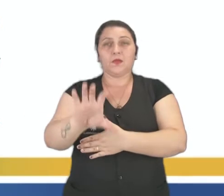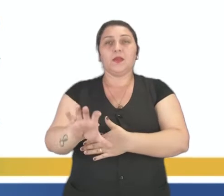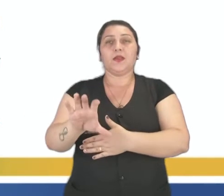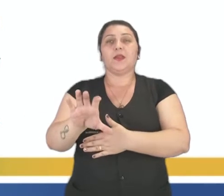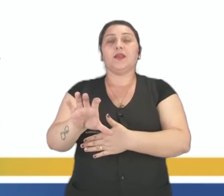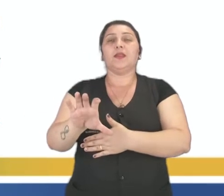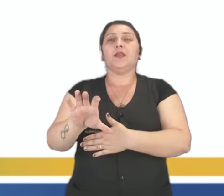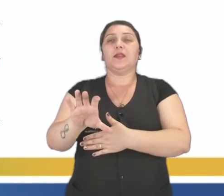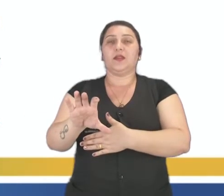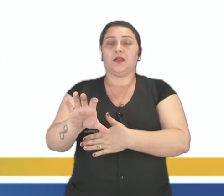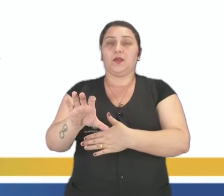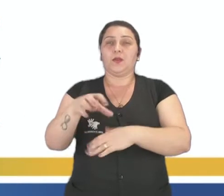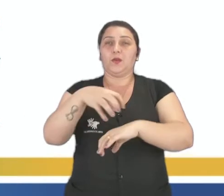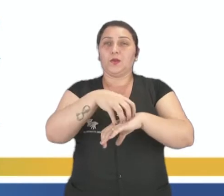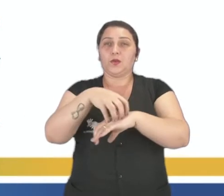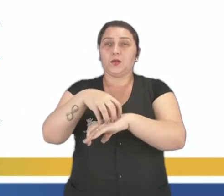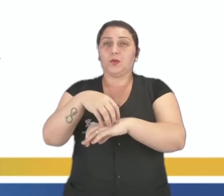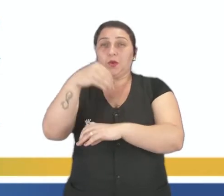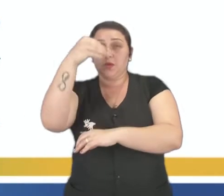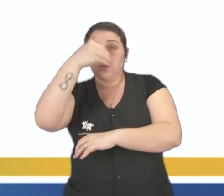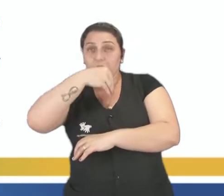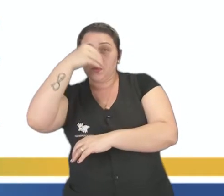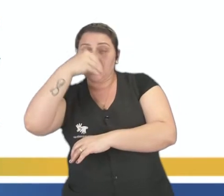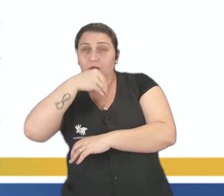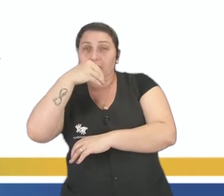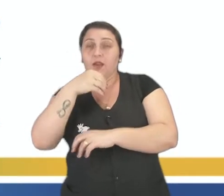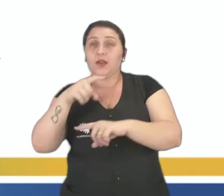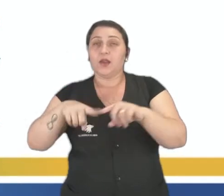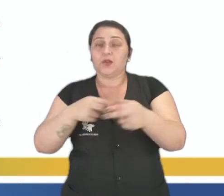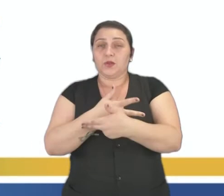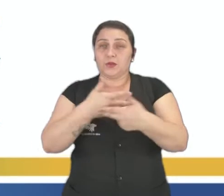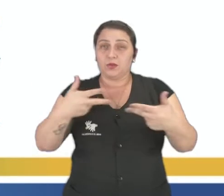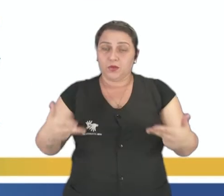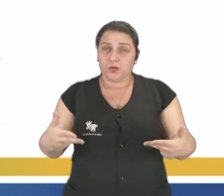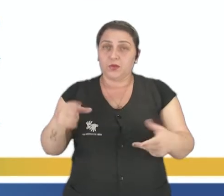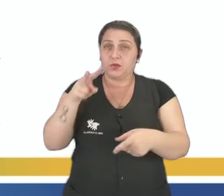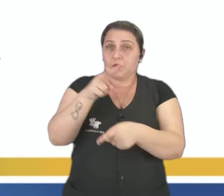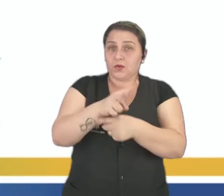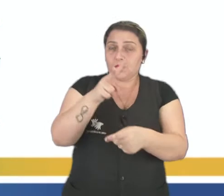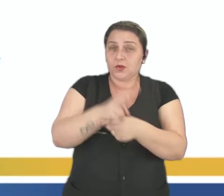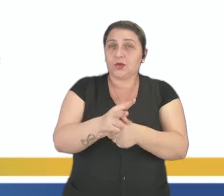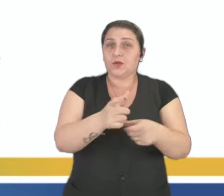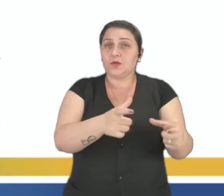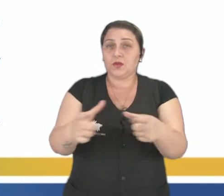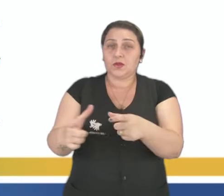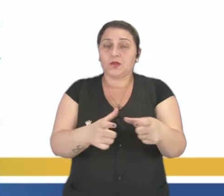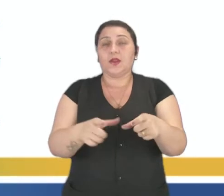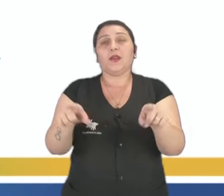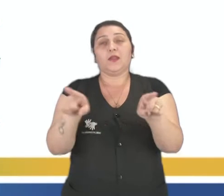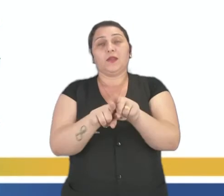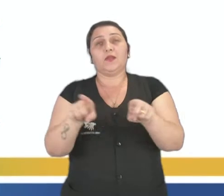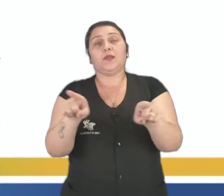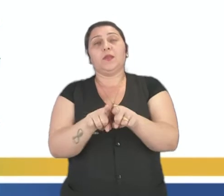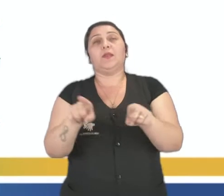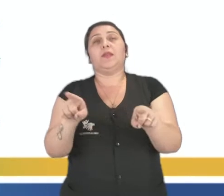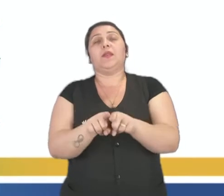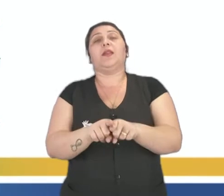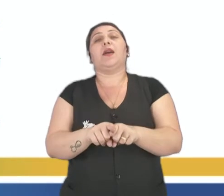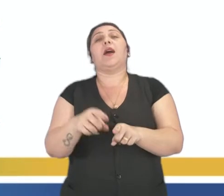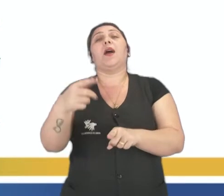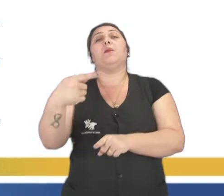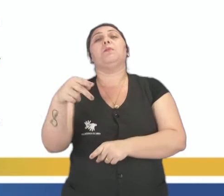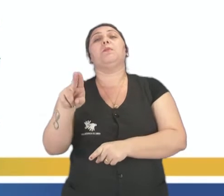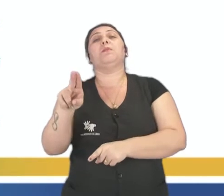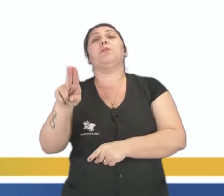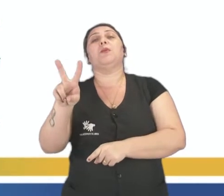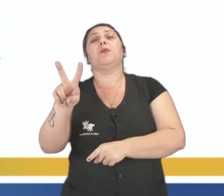estão os pontos mais frágeis daquele produto que foi aquele cultivo daquele local, e até mesmo para pulverizar